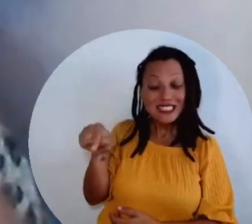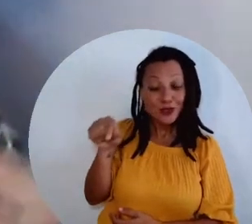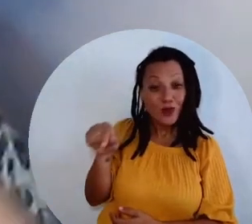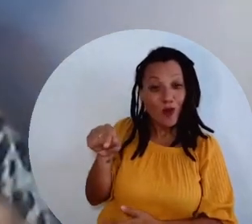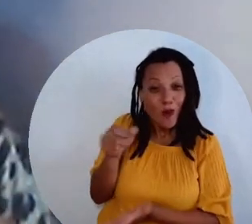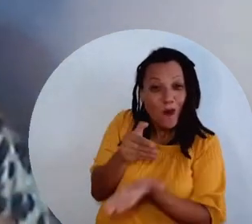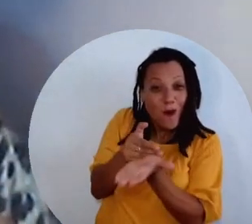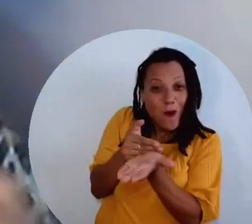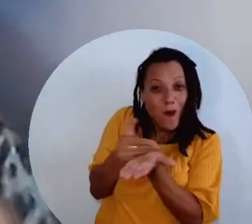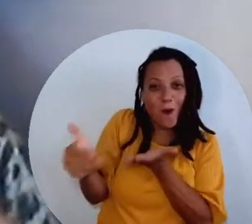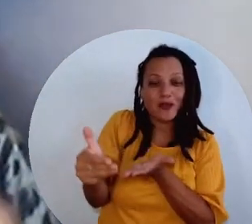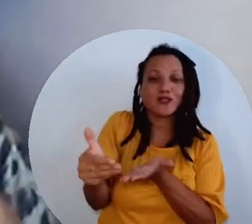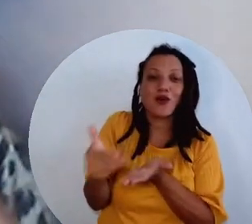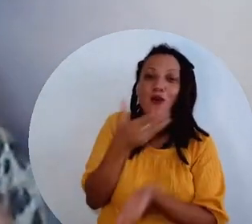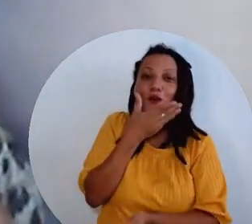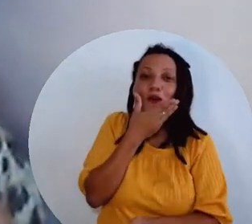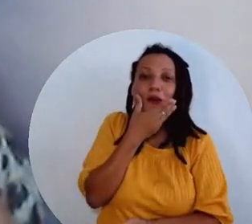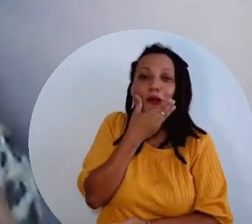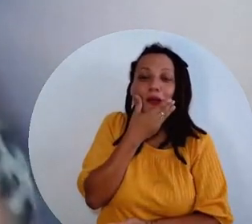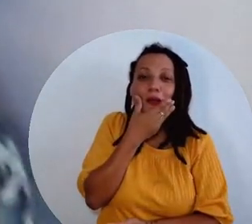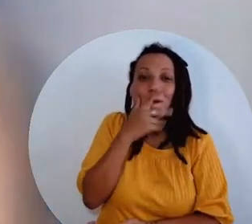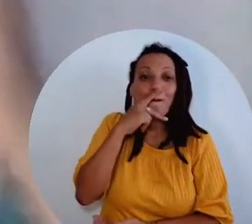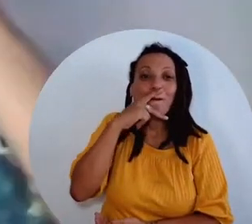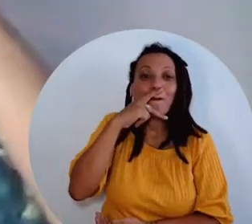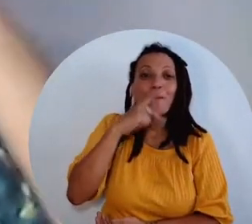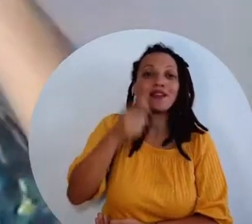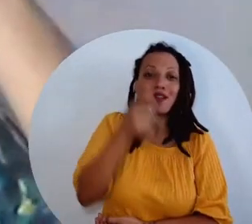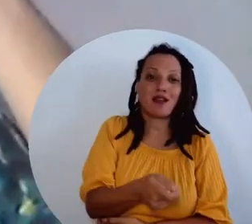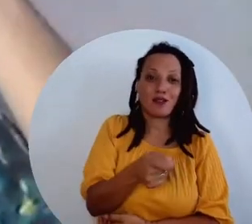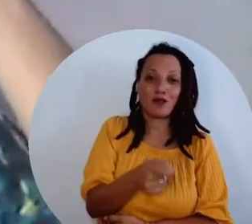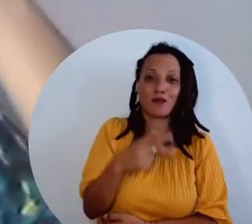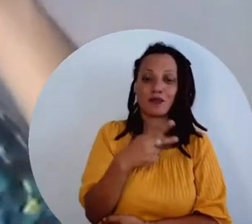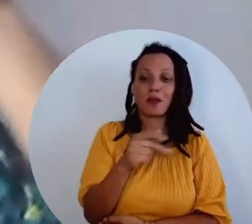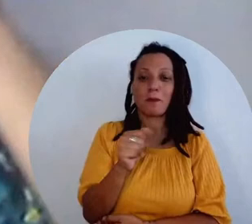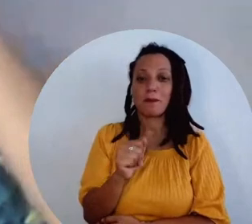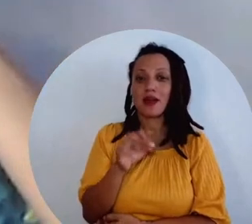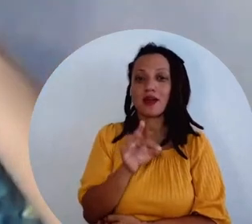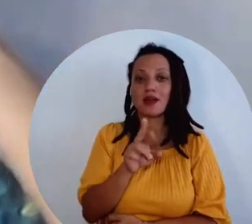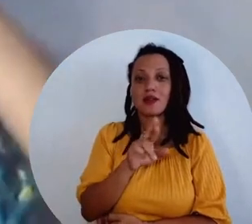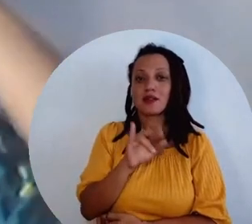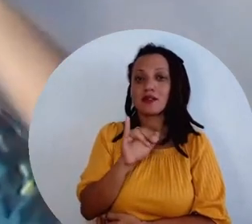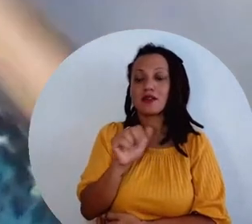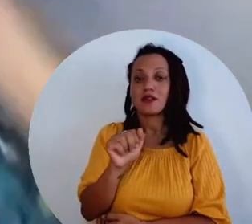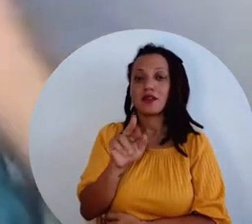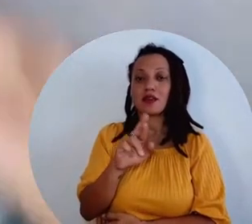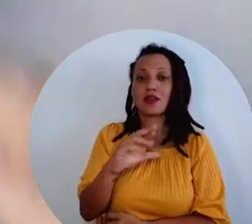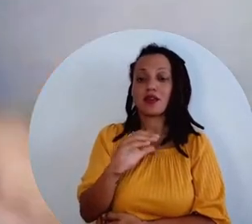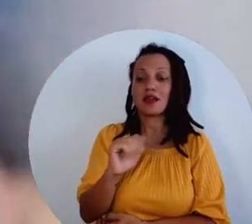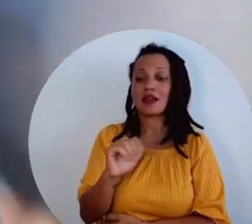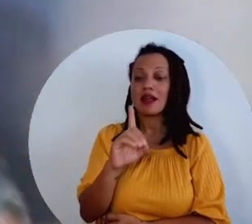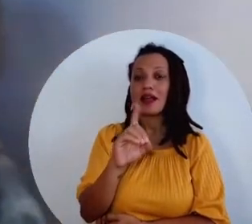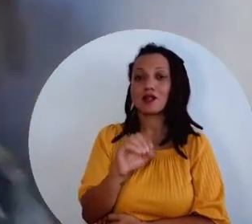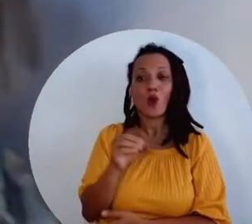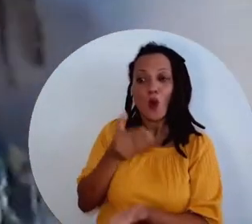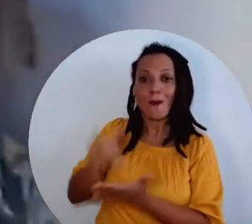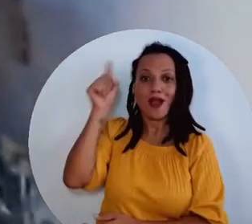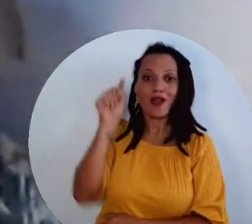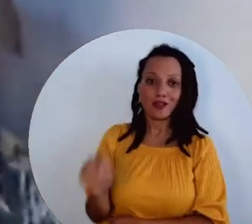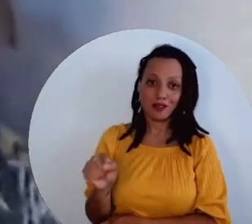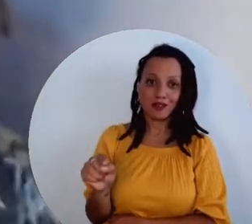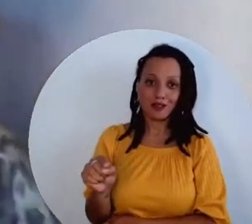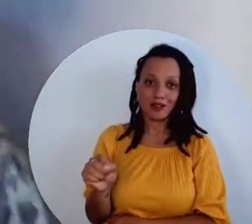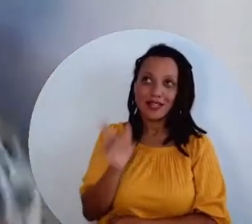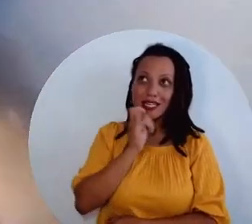é o embrião do patriarcado, né? Essa memória gravada no nosso subconsciente, que